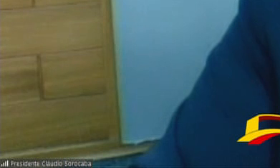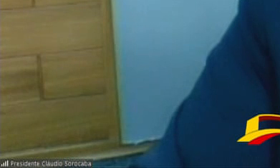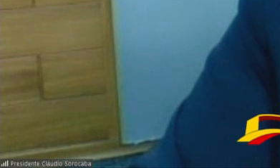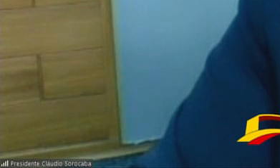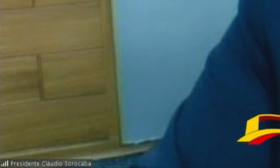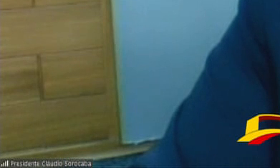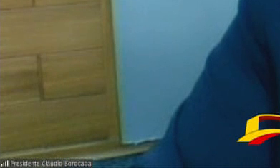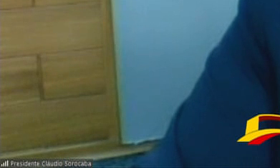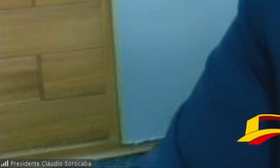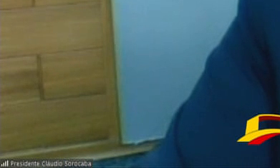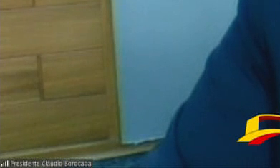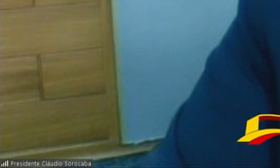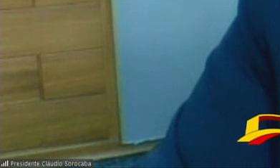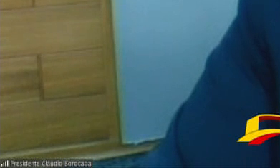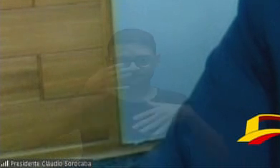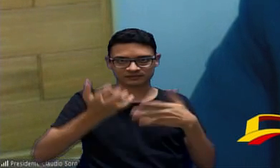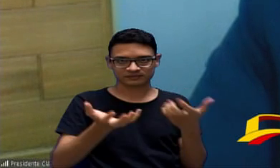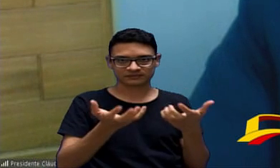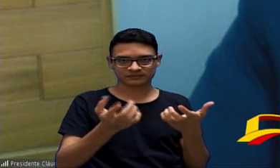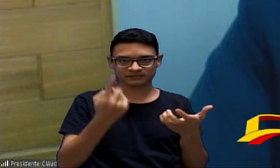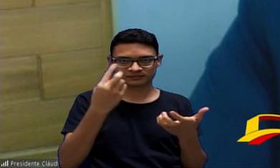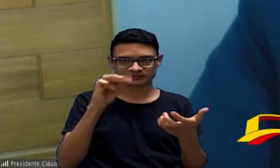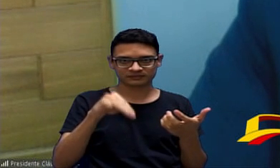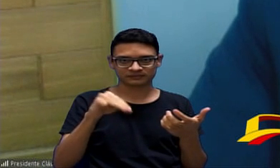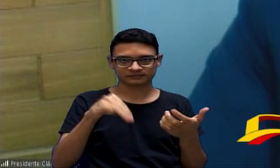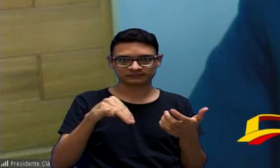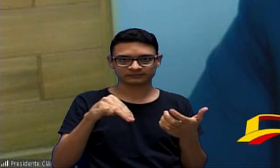Queria usar a palavra, vereador? Um minutinho.